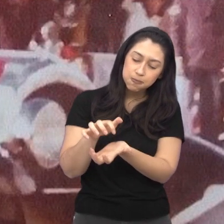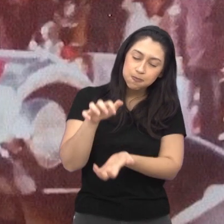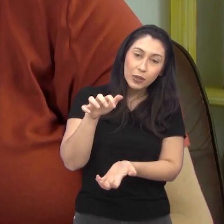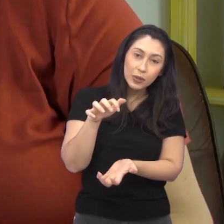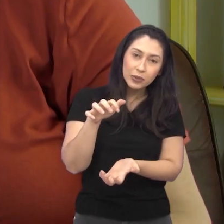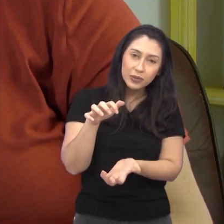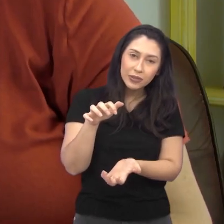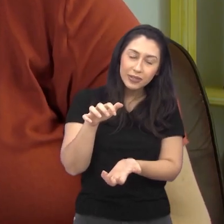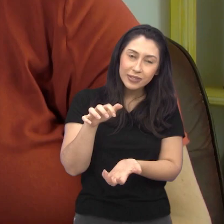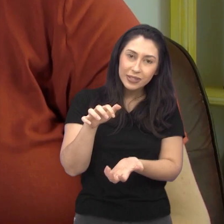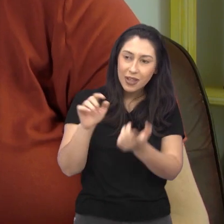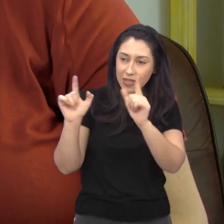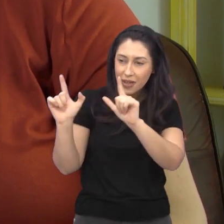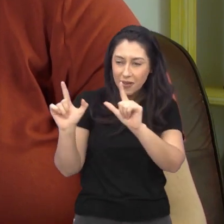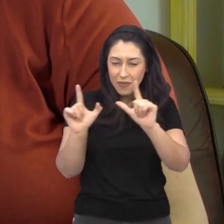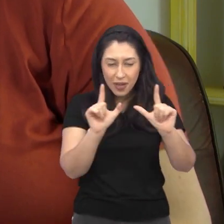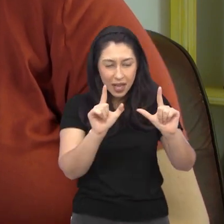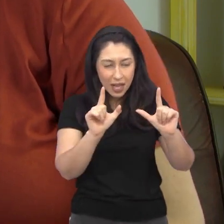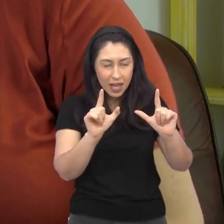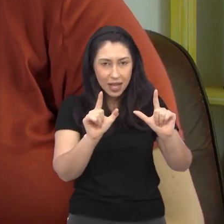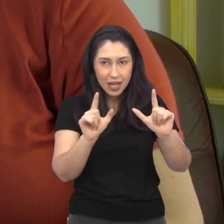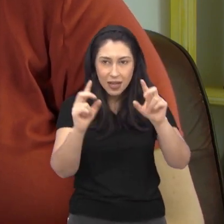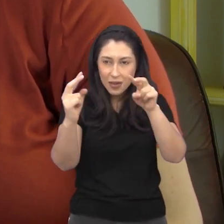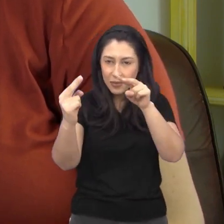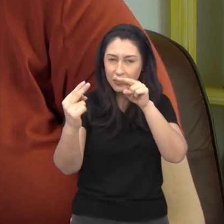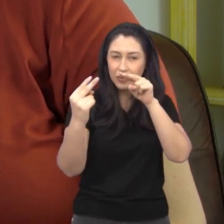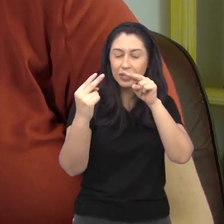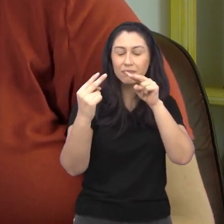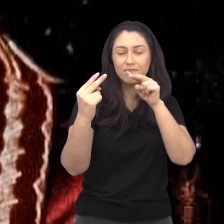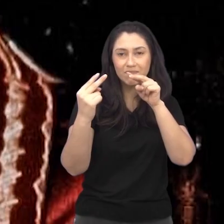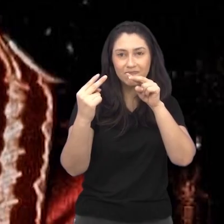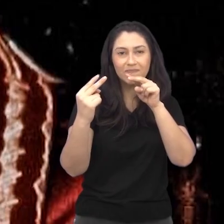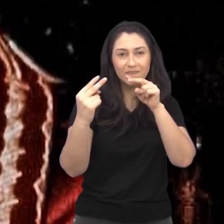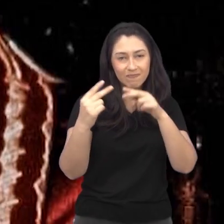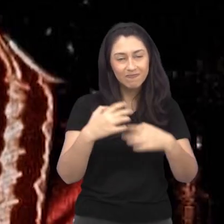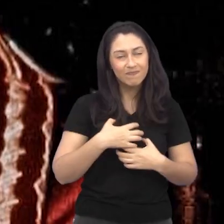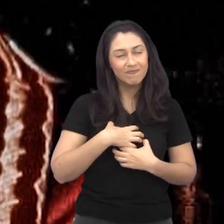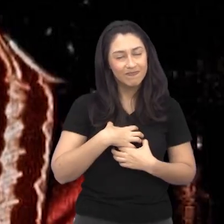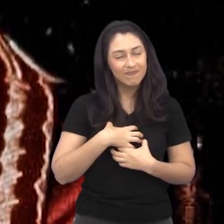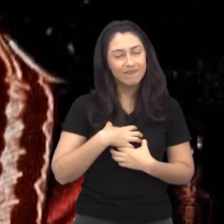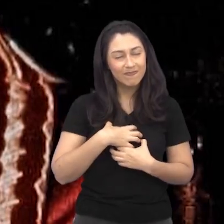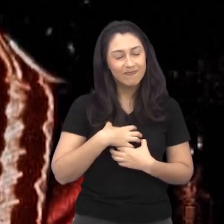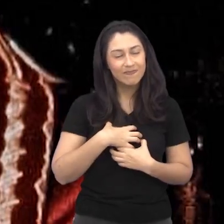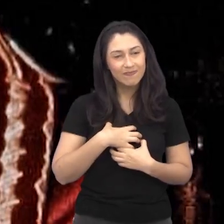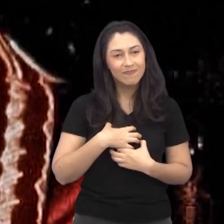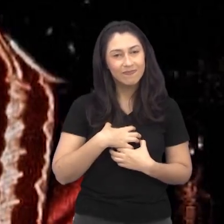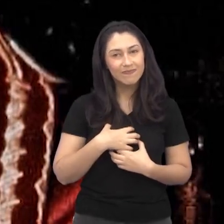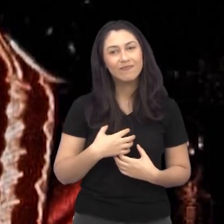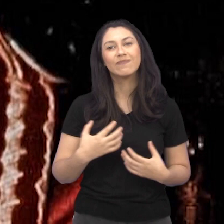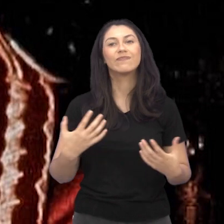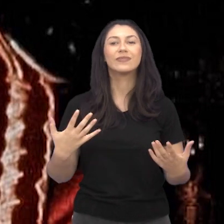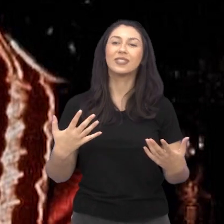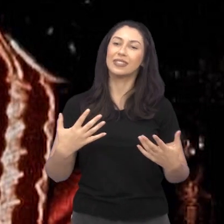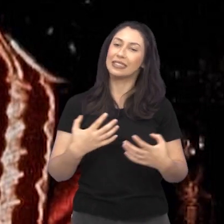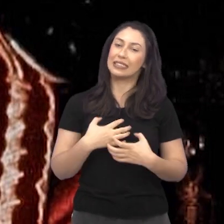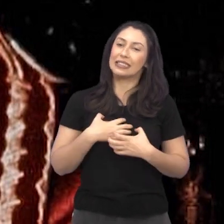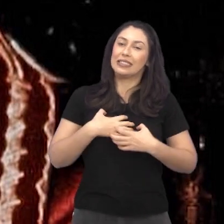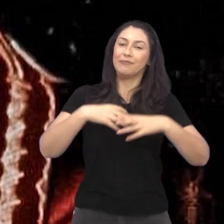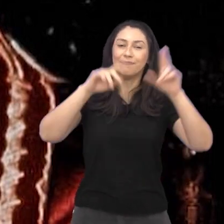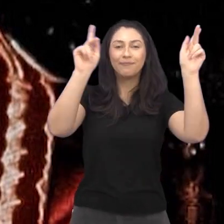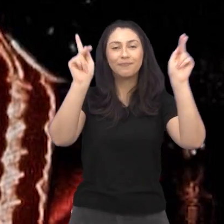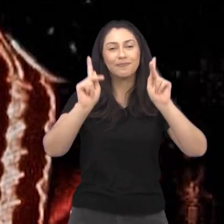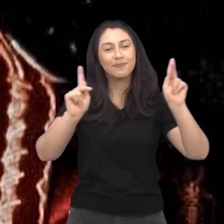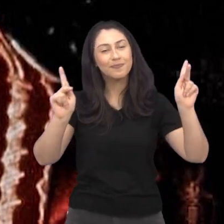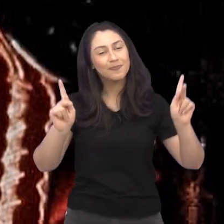vê imagens na TV, se você olhar para ele era impactante, né? E isso me trouxe muita